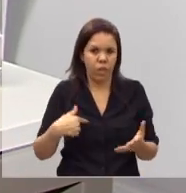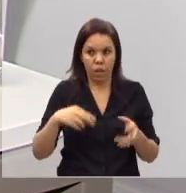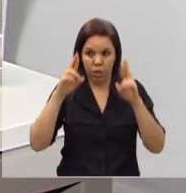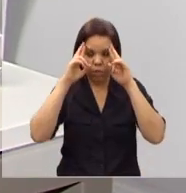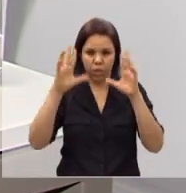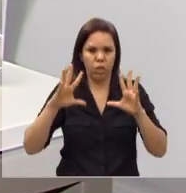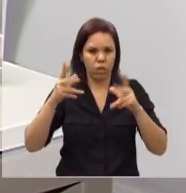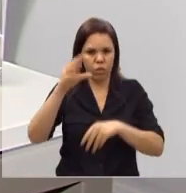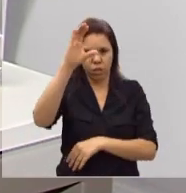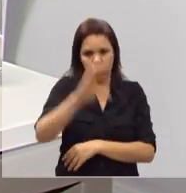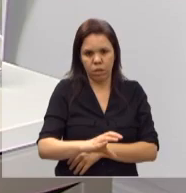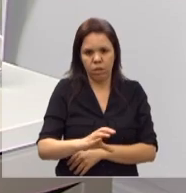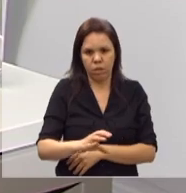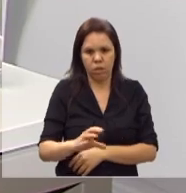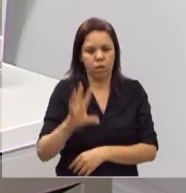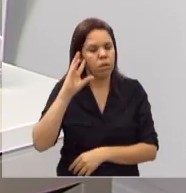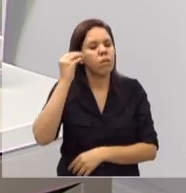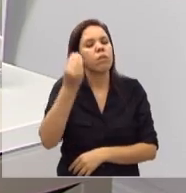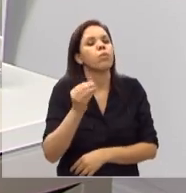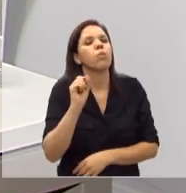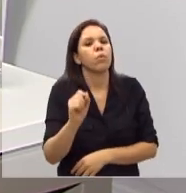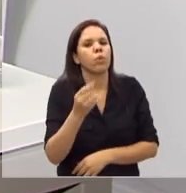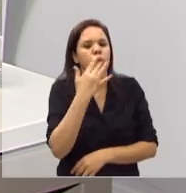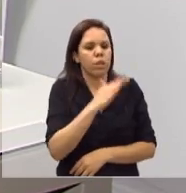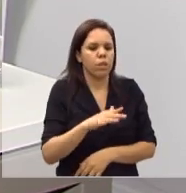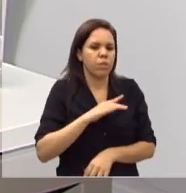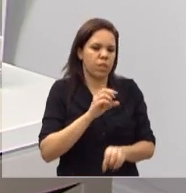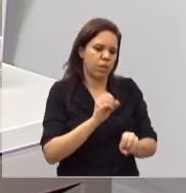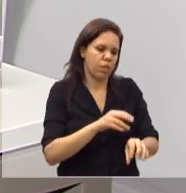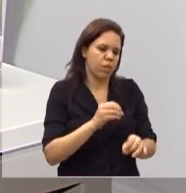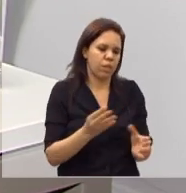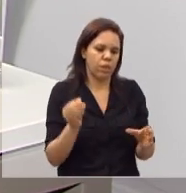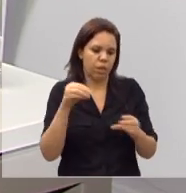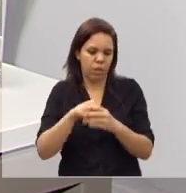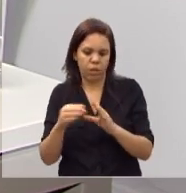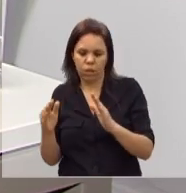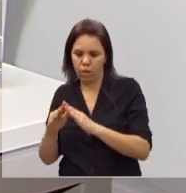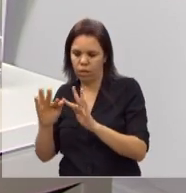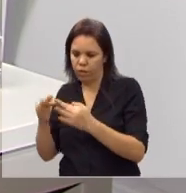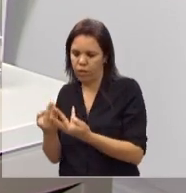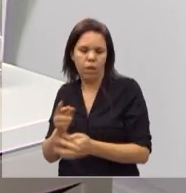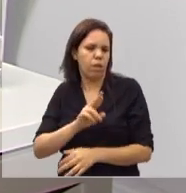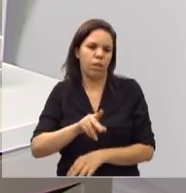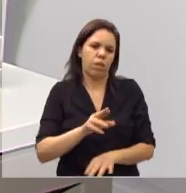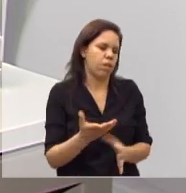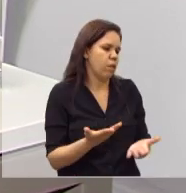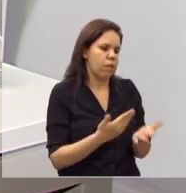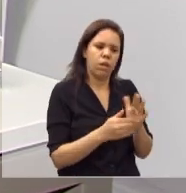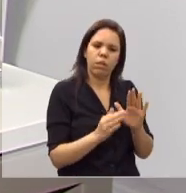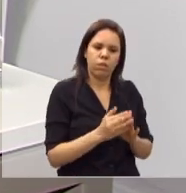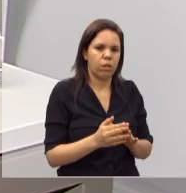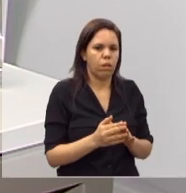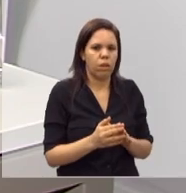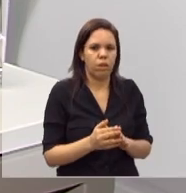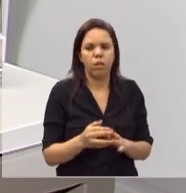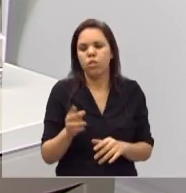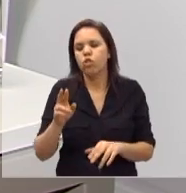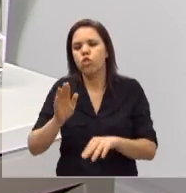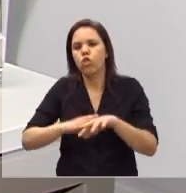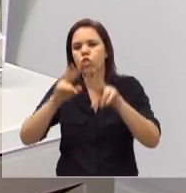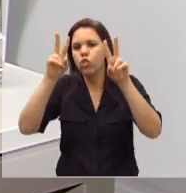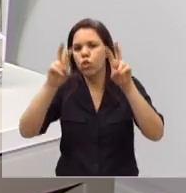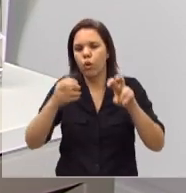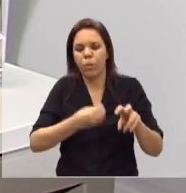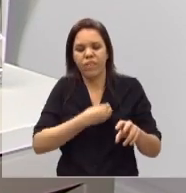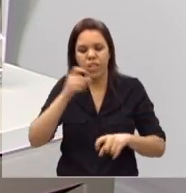criança, mas entendemos que criança tem que ser educada em casa e não na escola. A educação sexual tem que ser dada